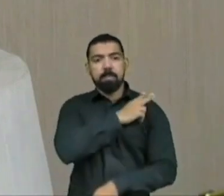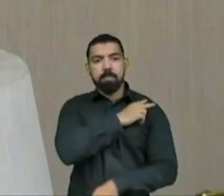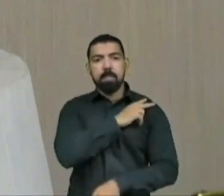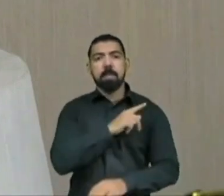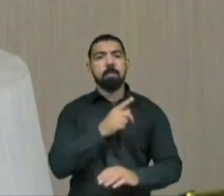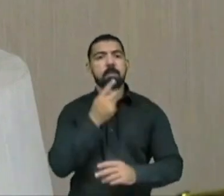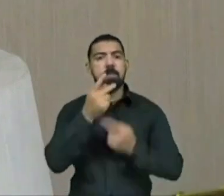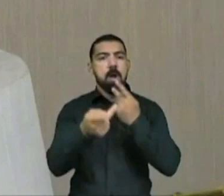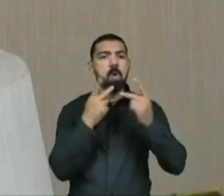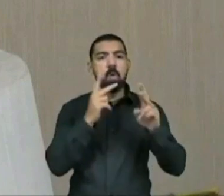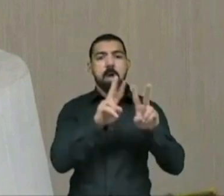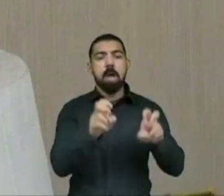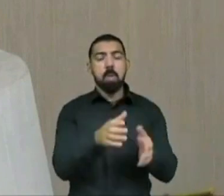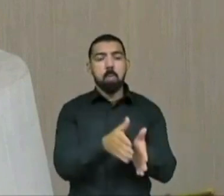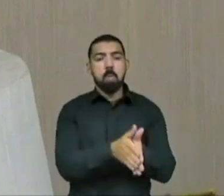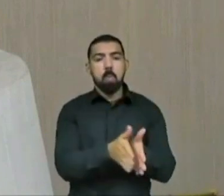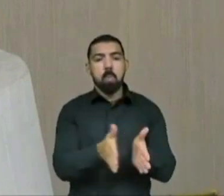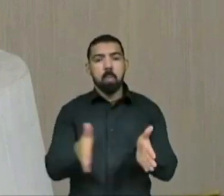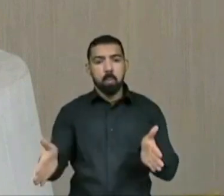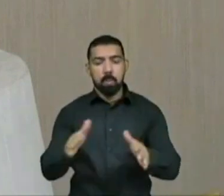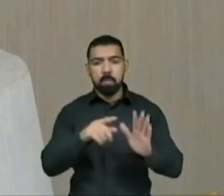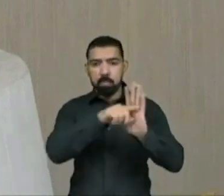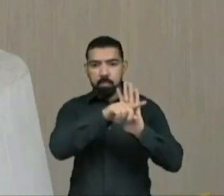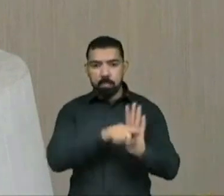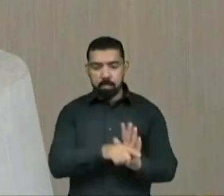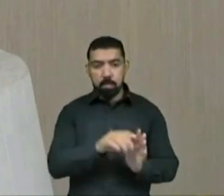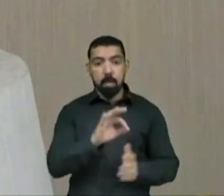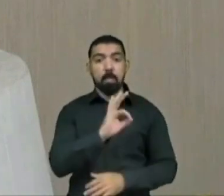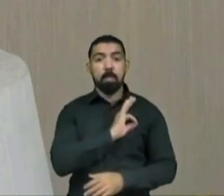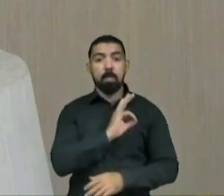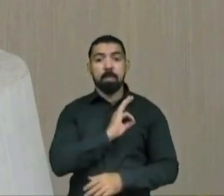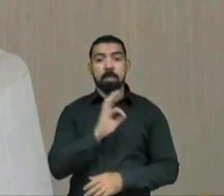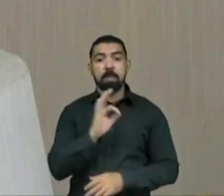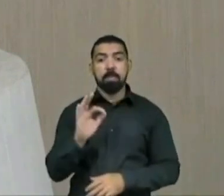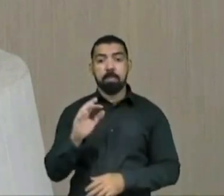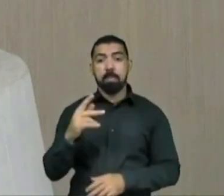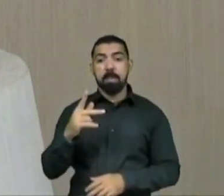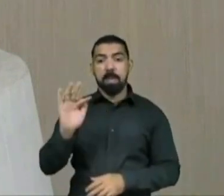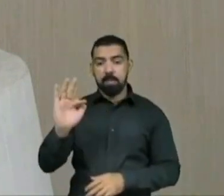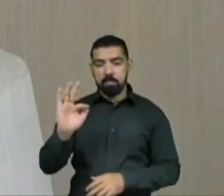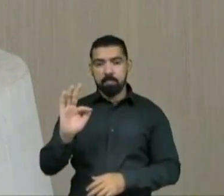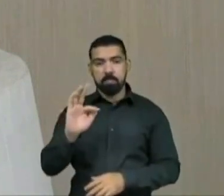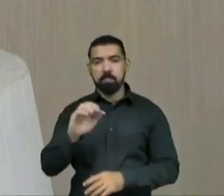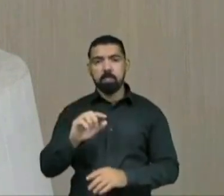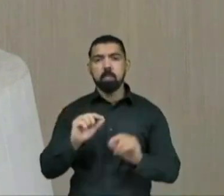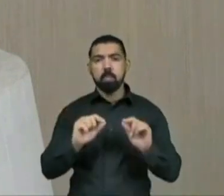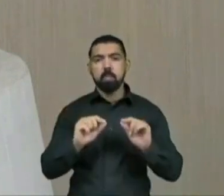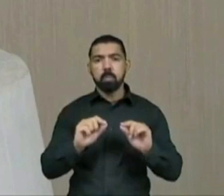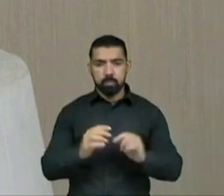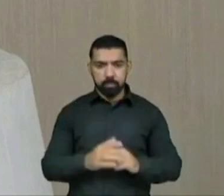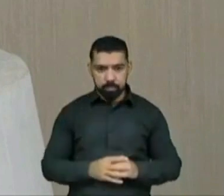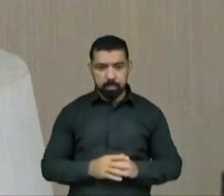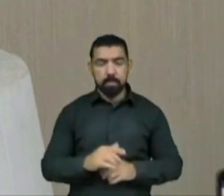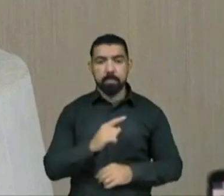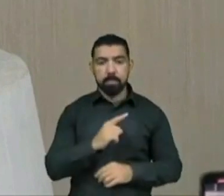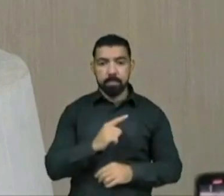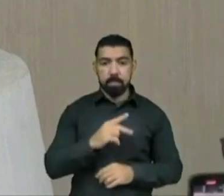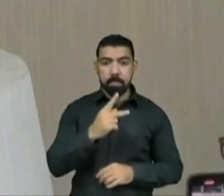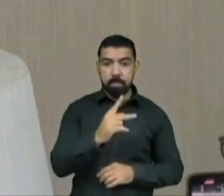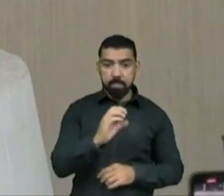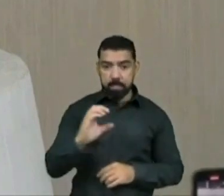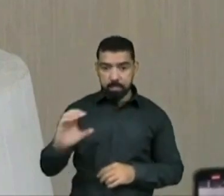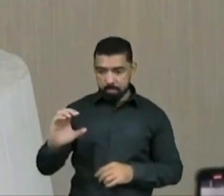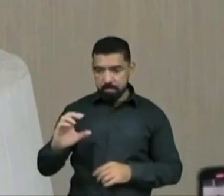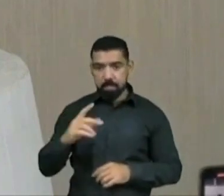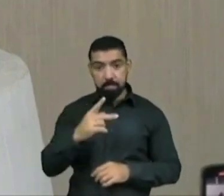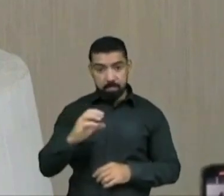processo o inquérito da Polícia Federal, que apontou a relação do PCC num